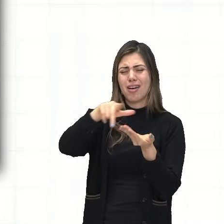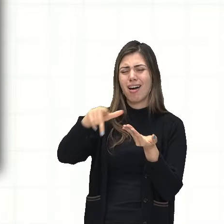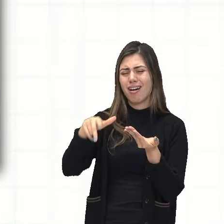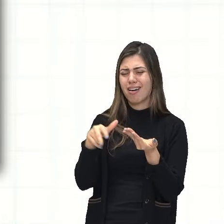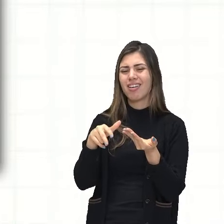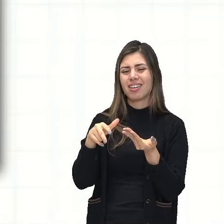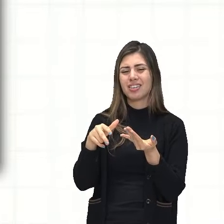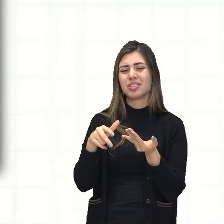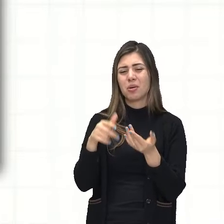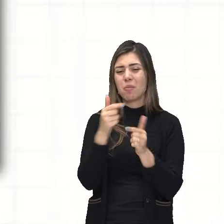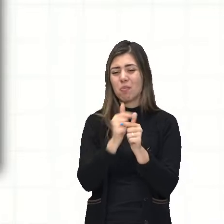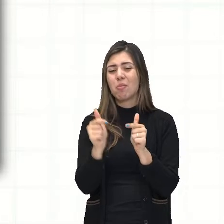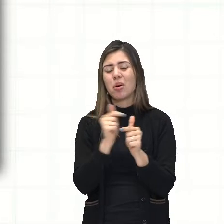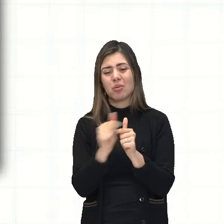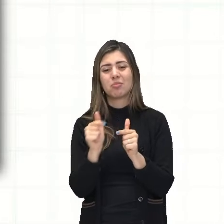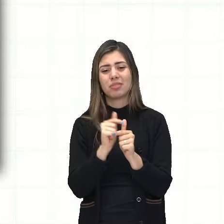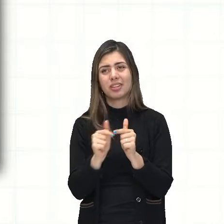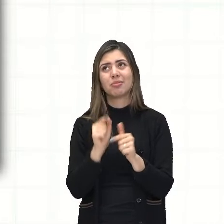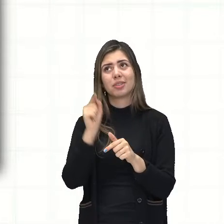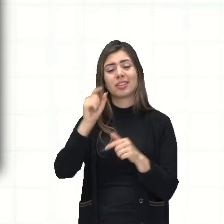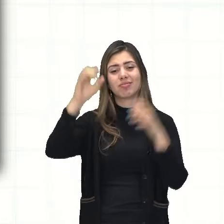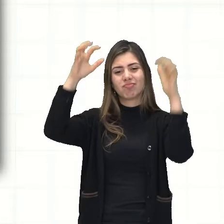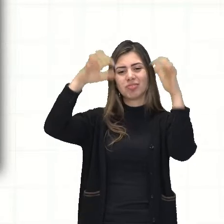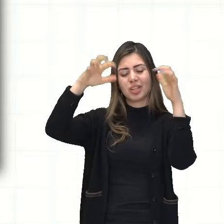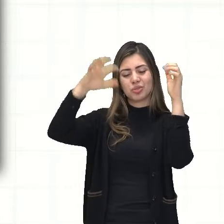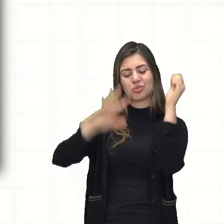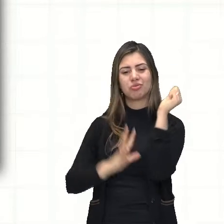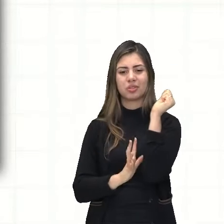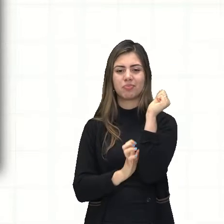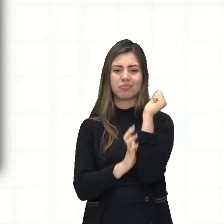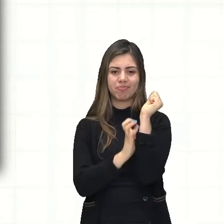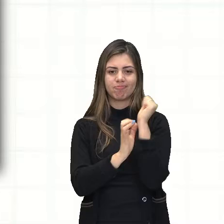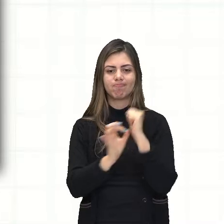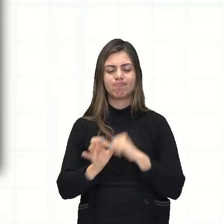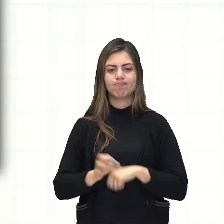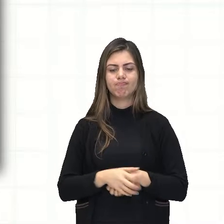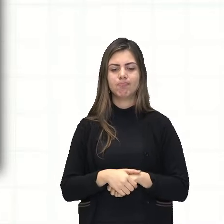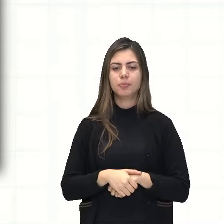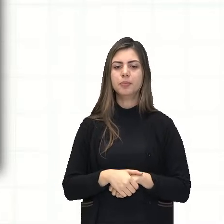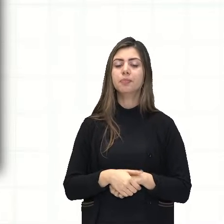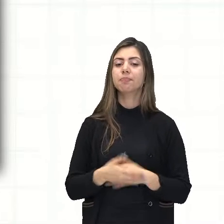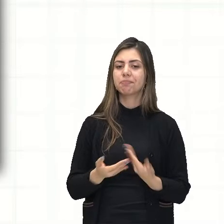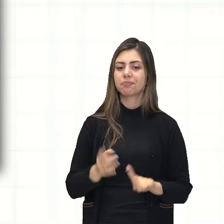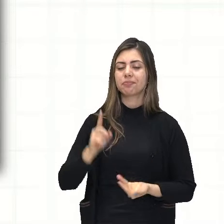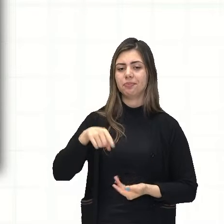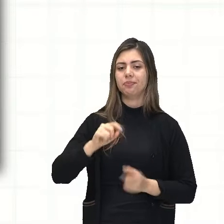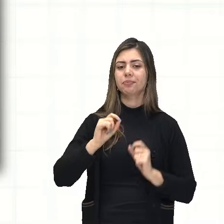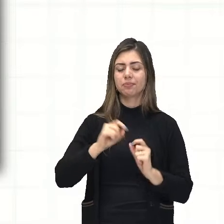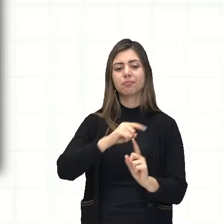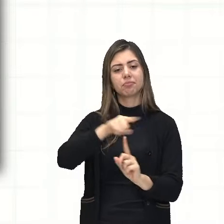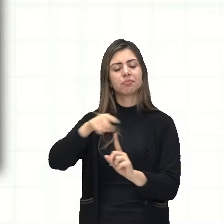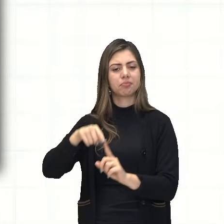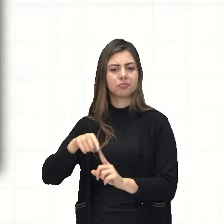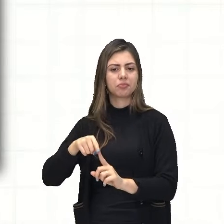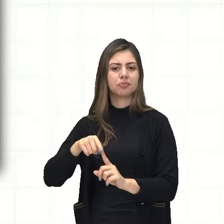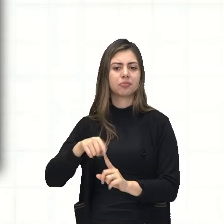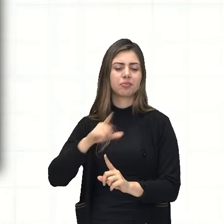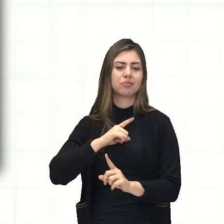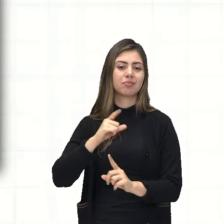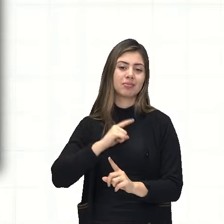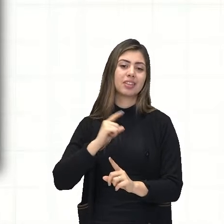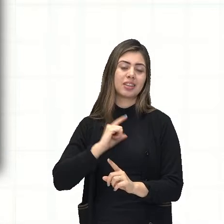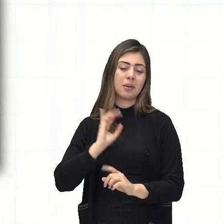gente tem dessa chuva ácida, né? Que é esse tipo de precipitação que